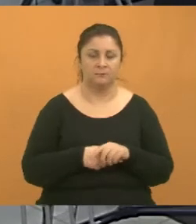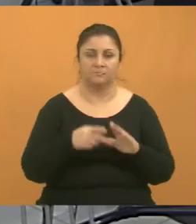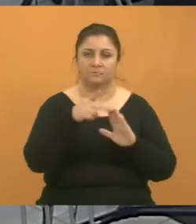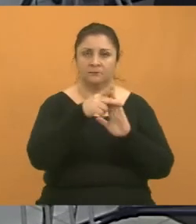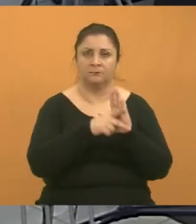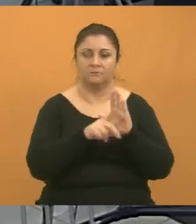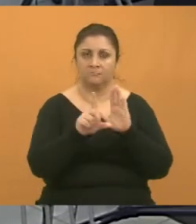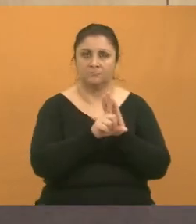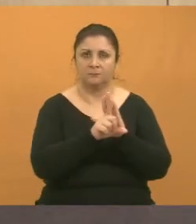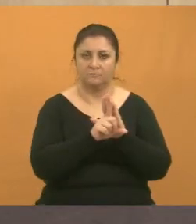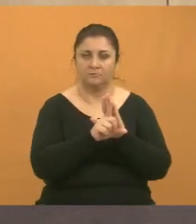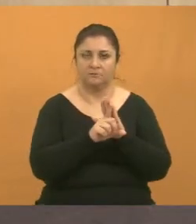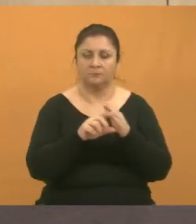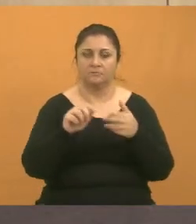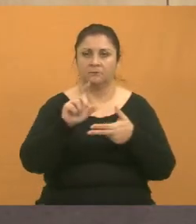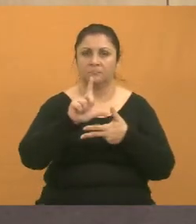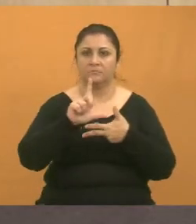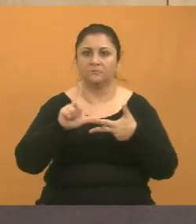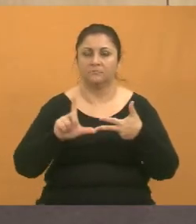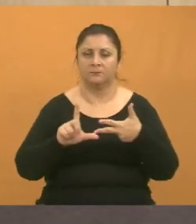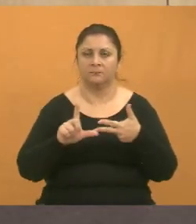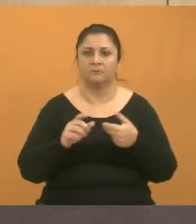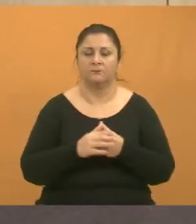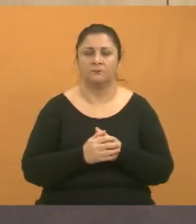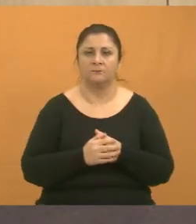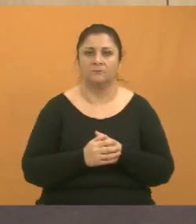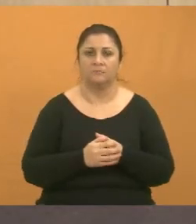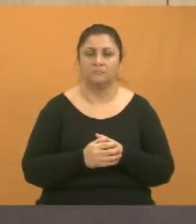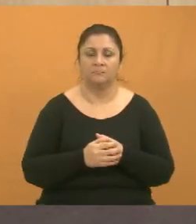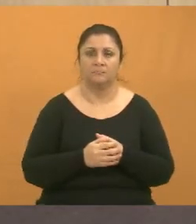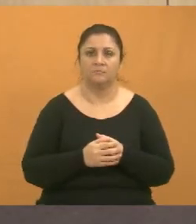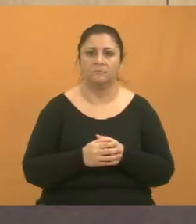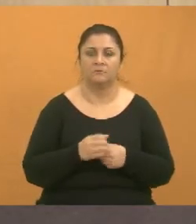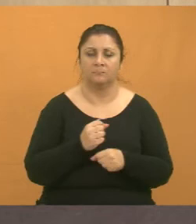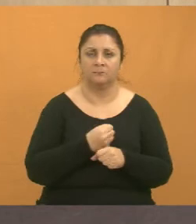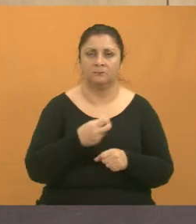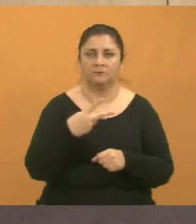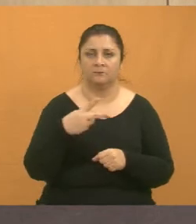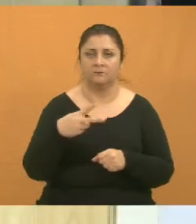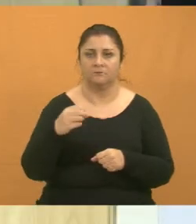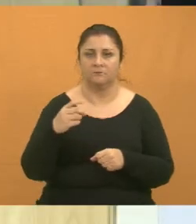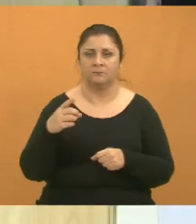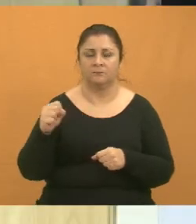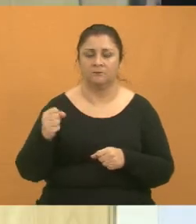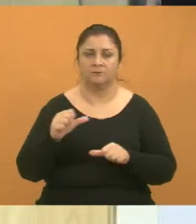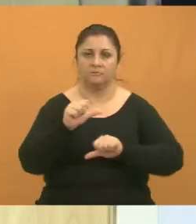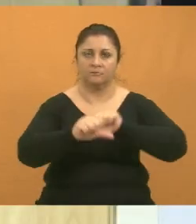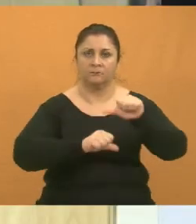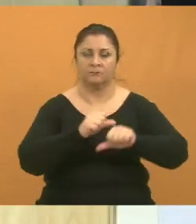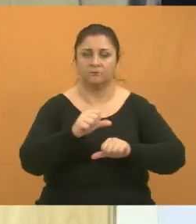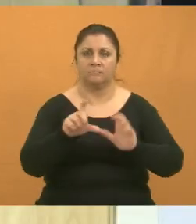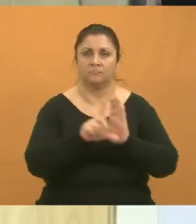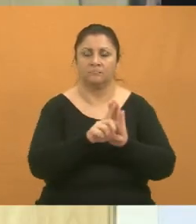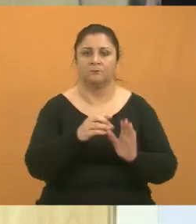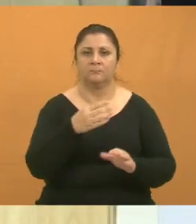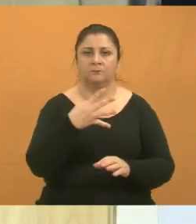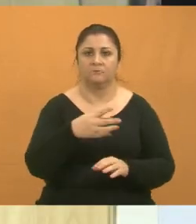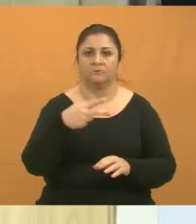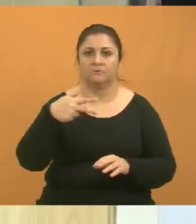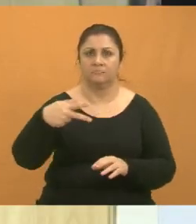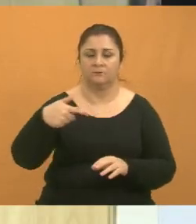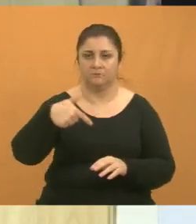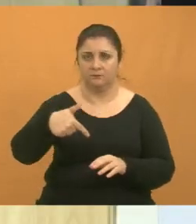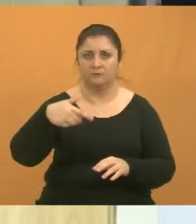Projeto de lei legislativo número 40, de 26 de junho de 2018. Altera a lei